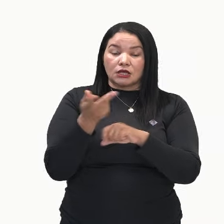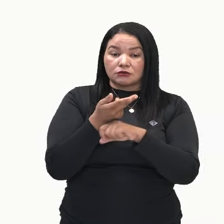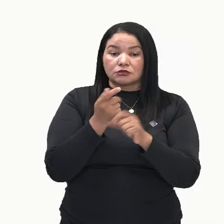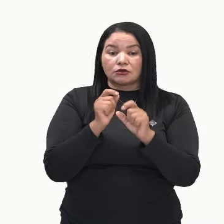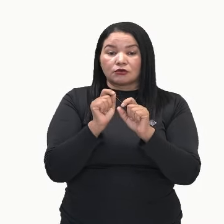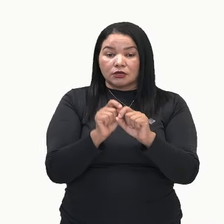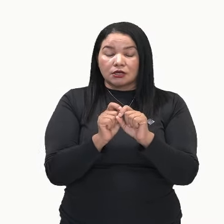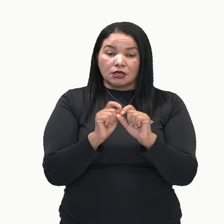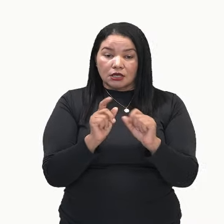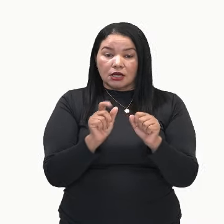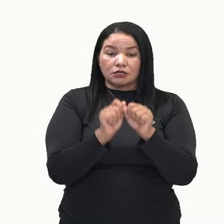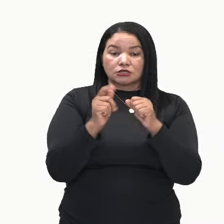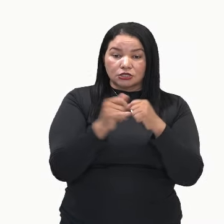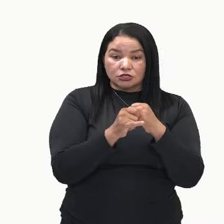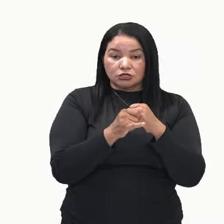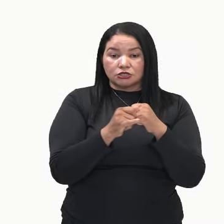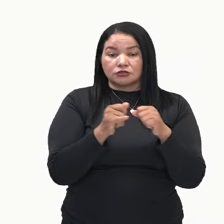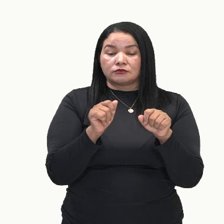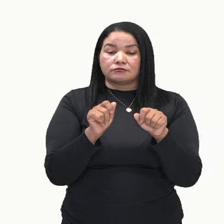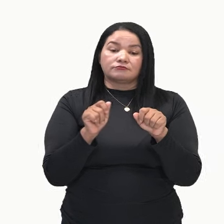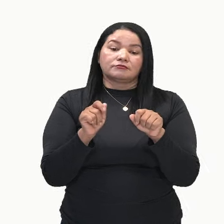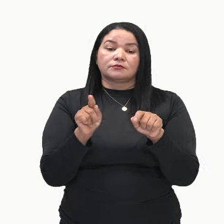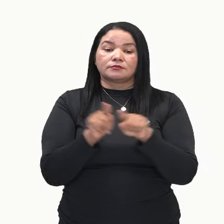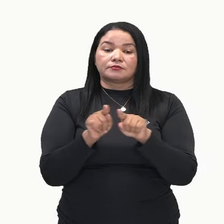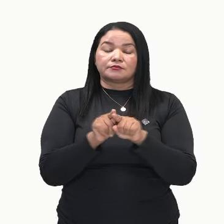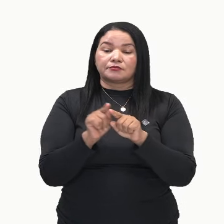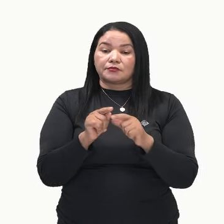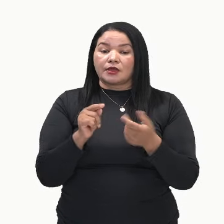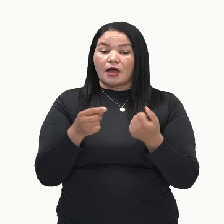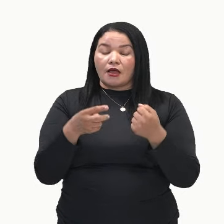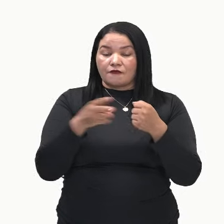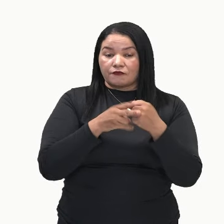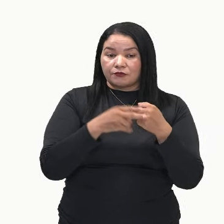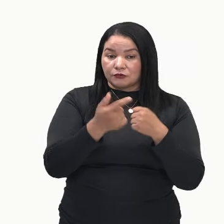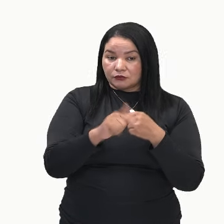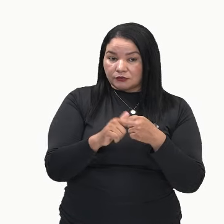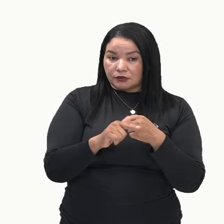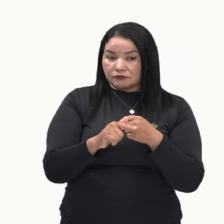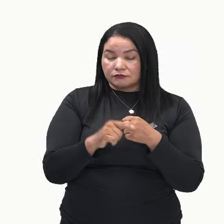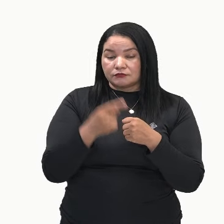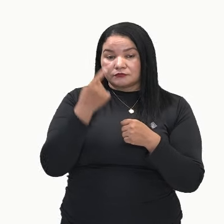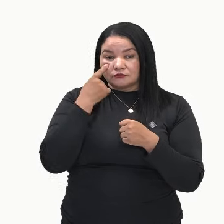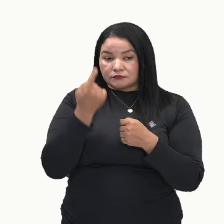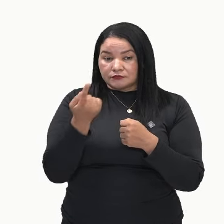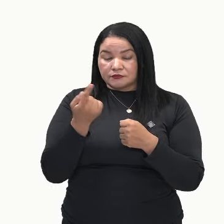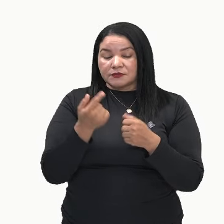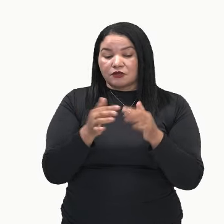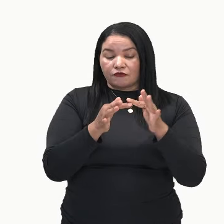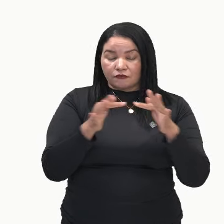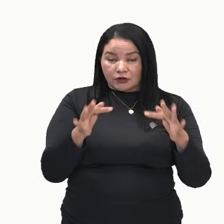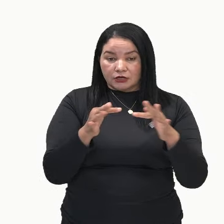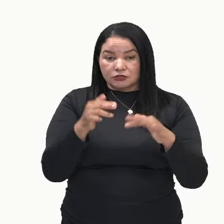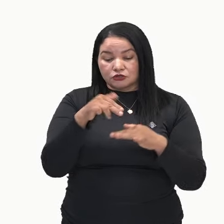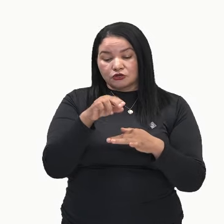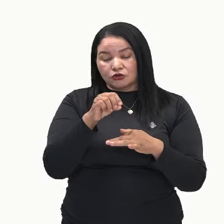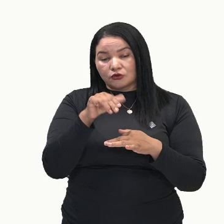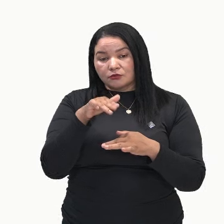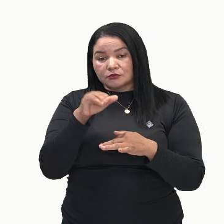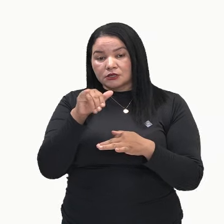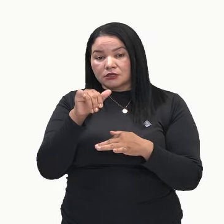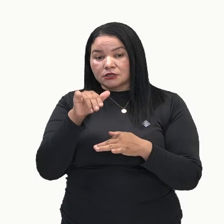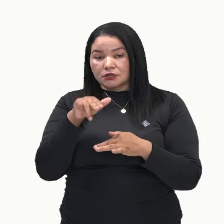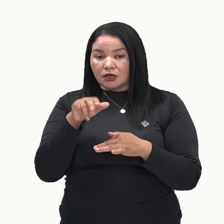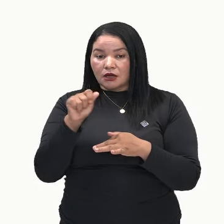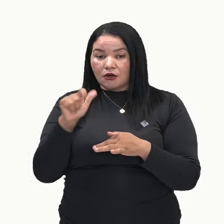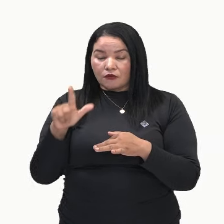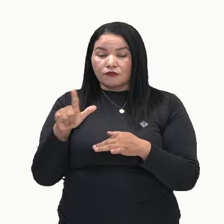outros elementos não verbais. Se eu ouvir frase nominal, eu vou pensar em frase, uma sentença proferida com